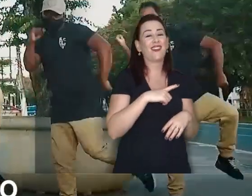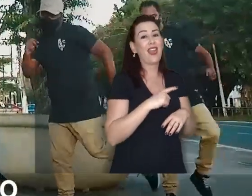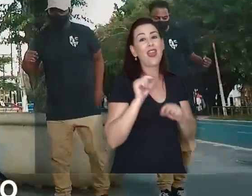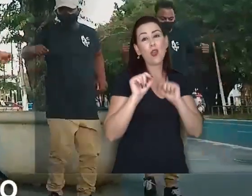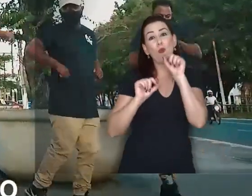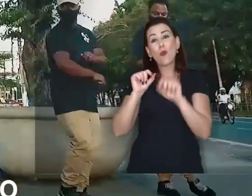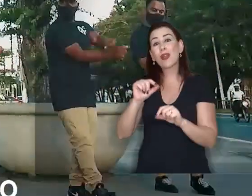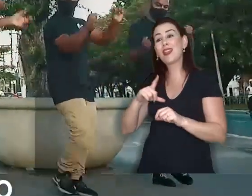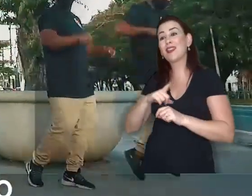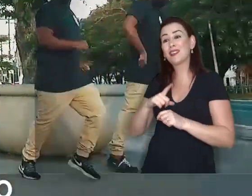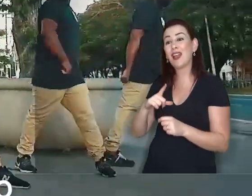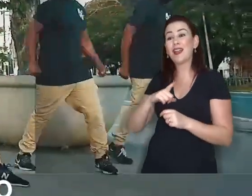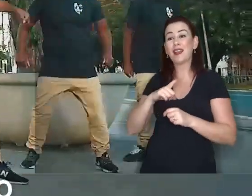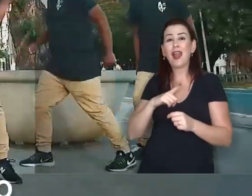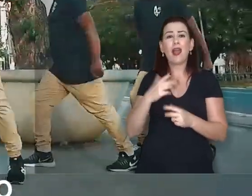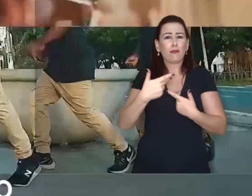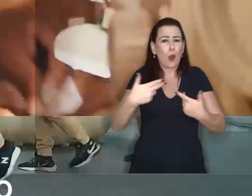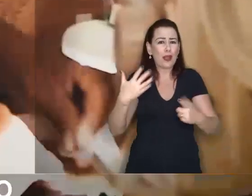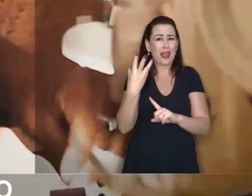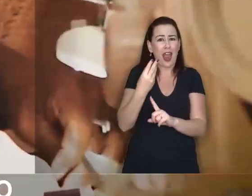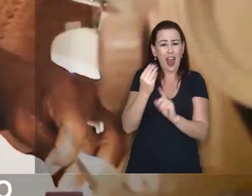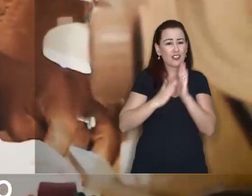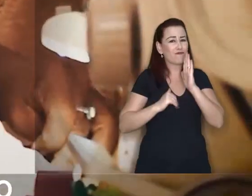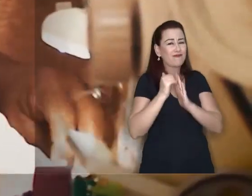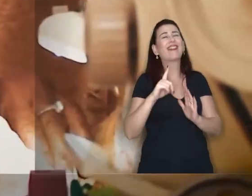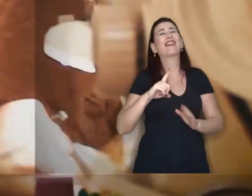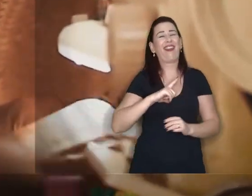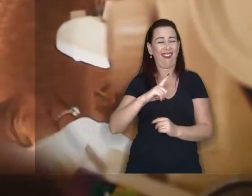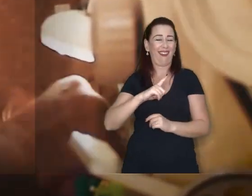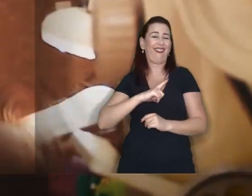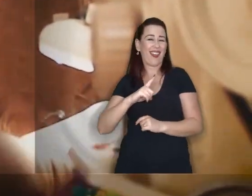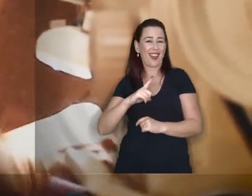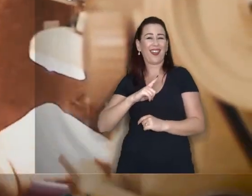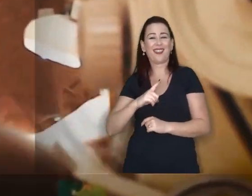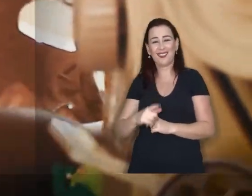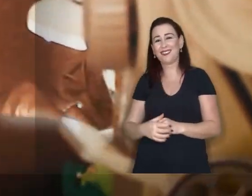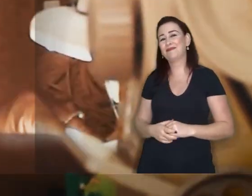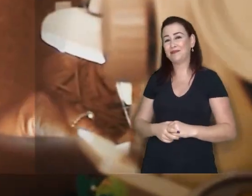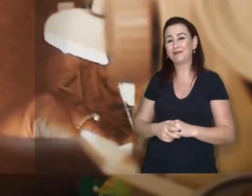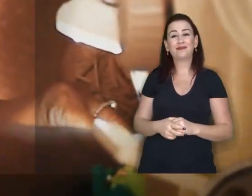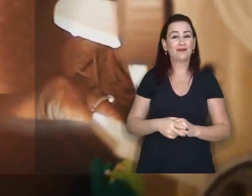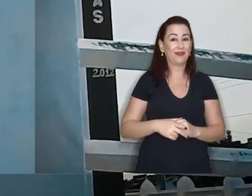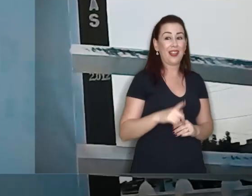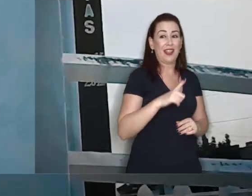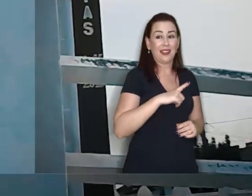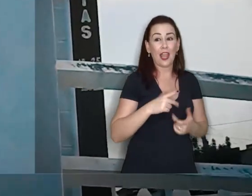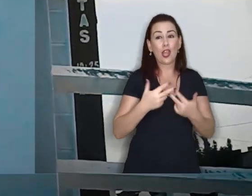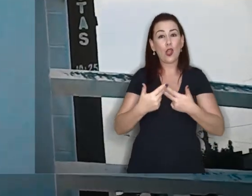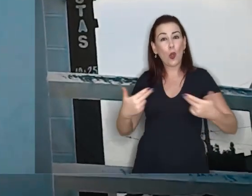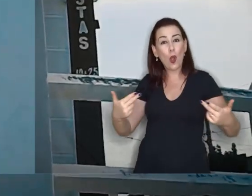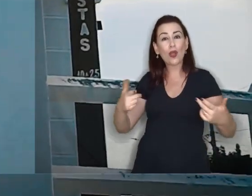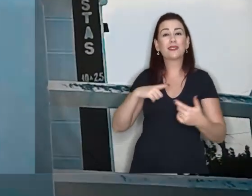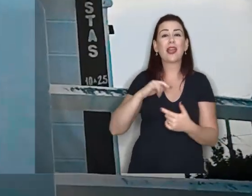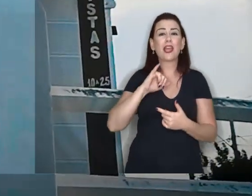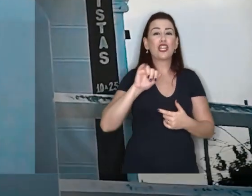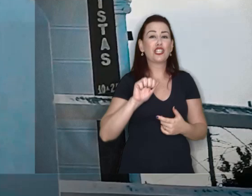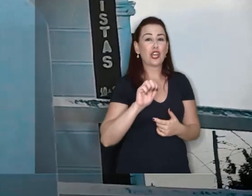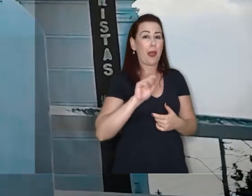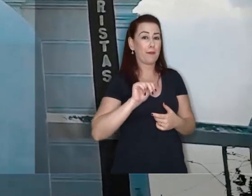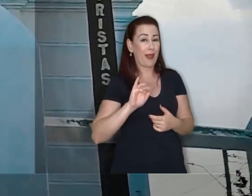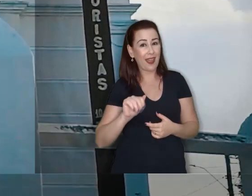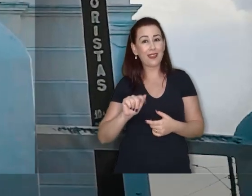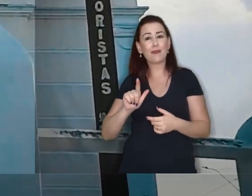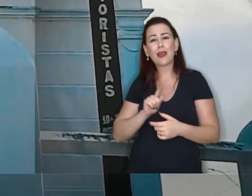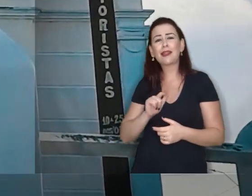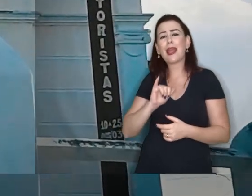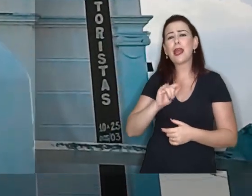fanfarra, boneca de pano, tem jardim, cuca e artesanato. No balaio tem. Tom de Jaíba e a Conceição,